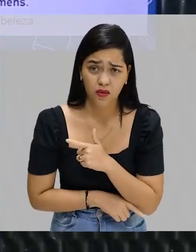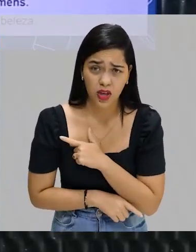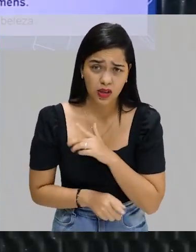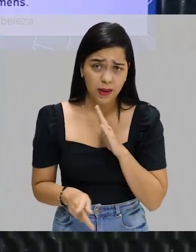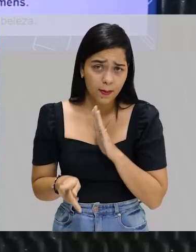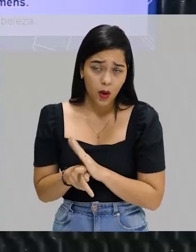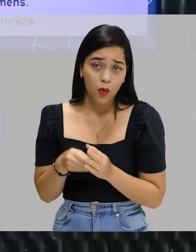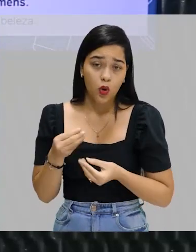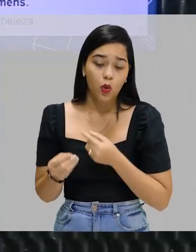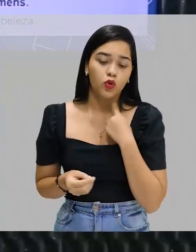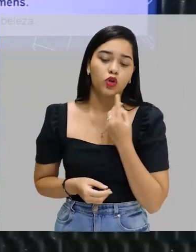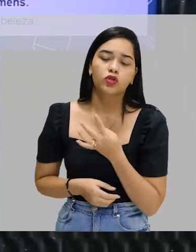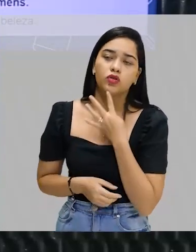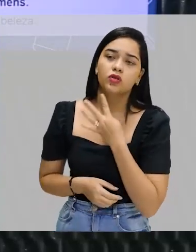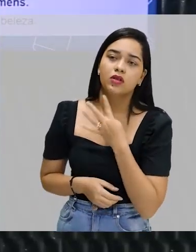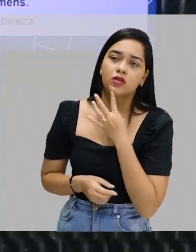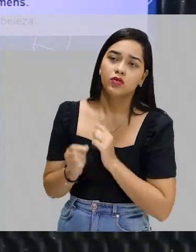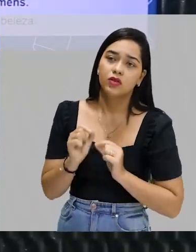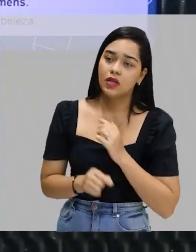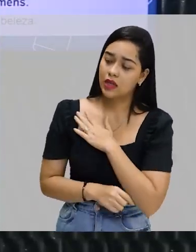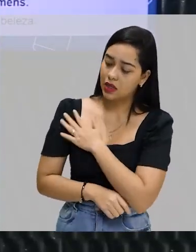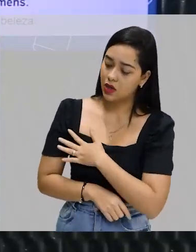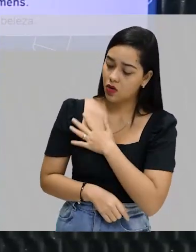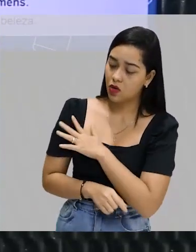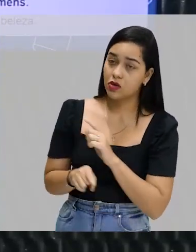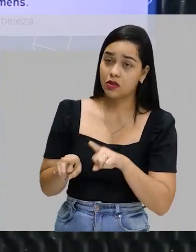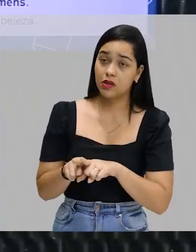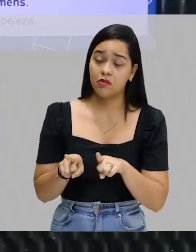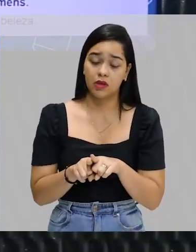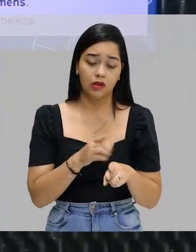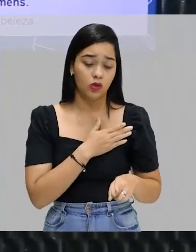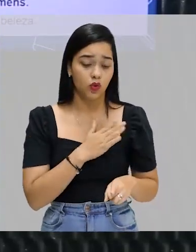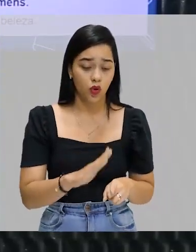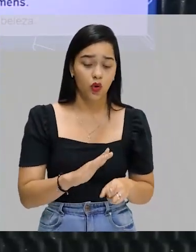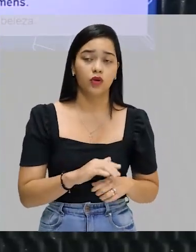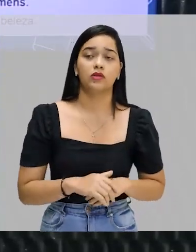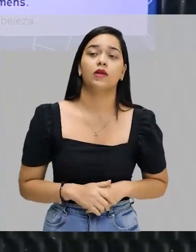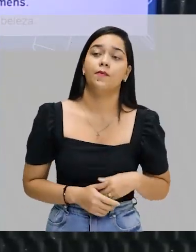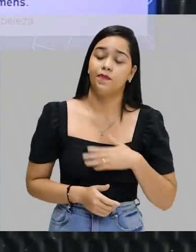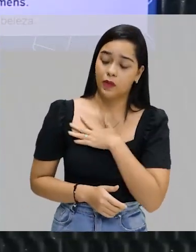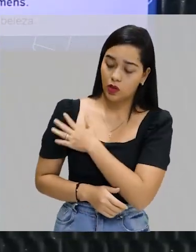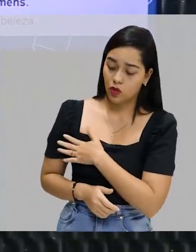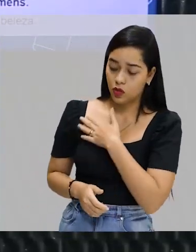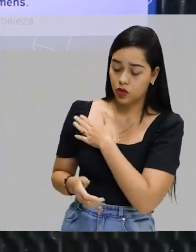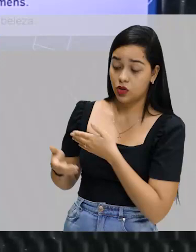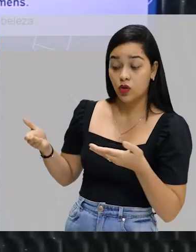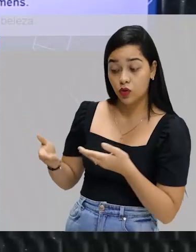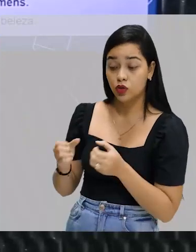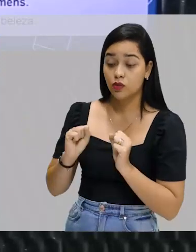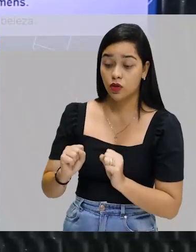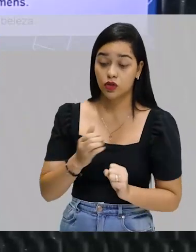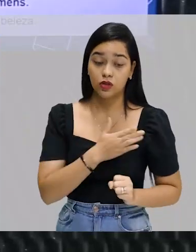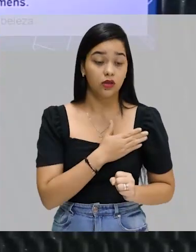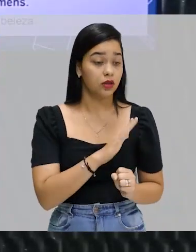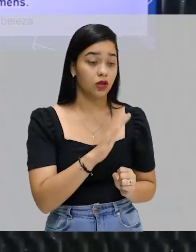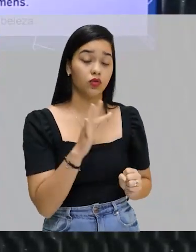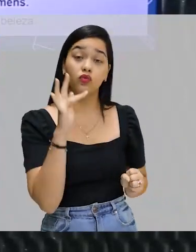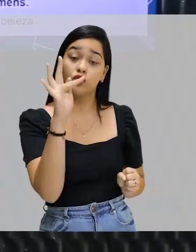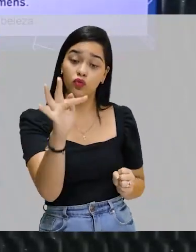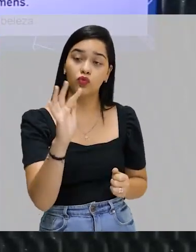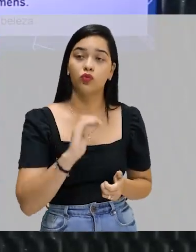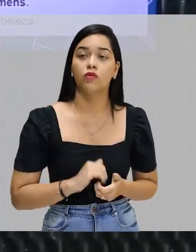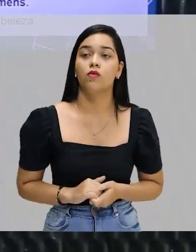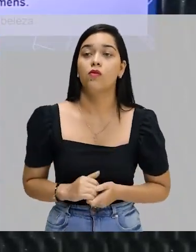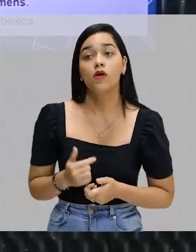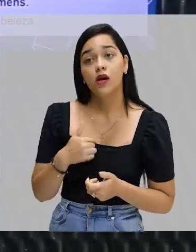da feiura como a gente conhece, eu estou falando daquilo que me agrada e daquilo que não me agrada. O que me agrada hoje pode não agradar no futuro.